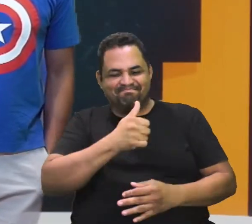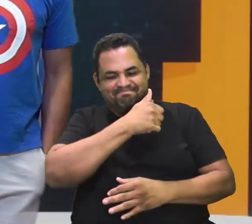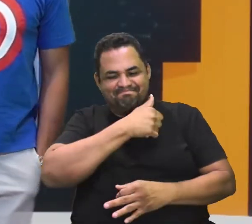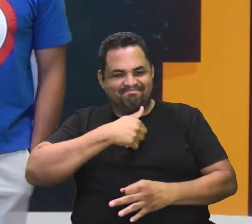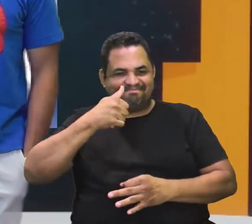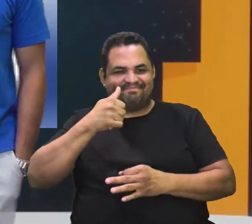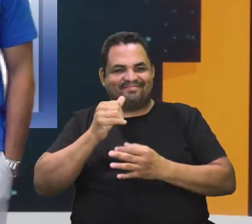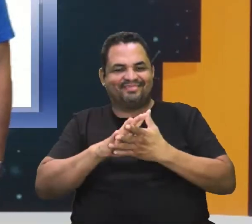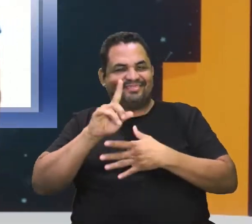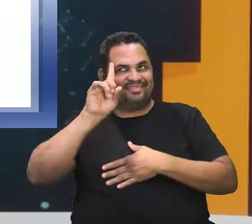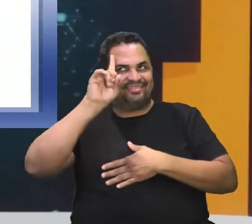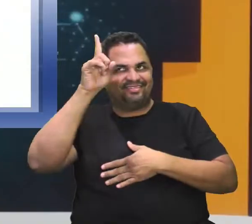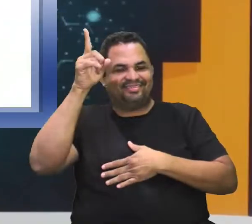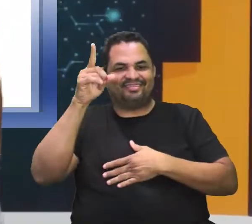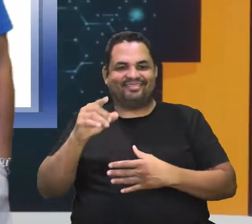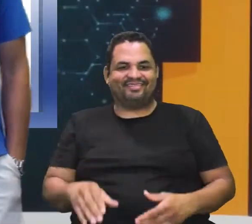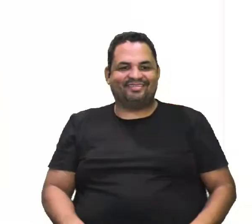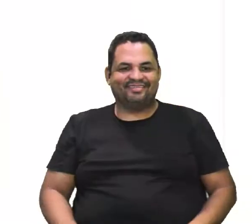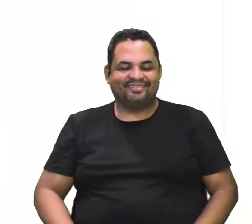aperfeiçoar melhor essa ideia?